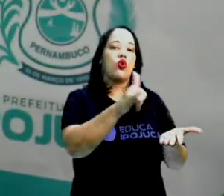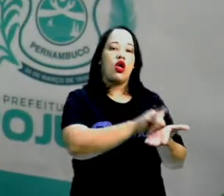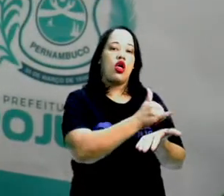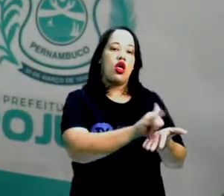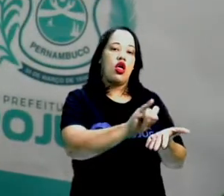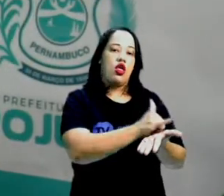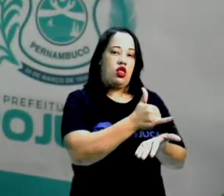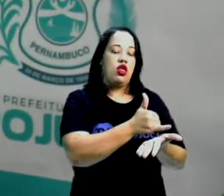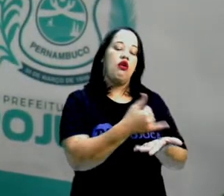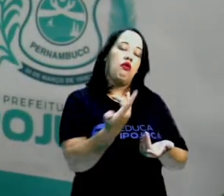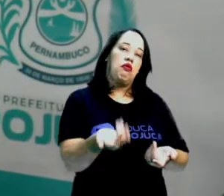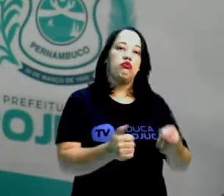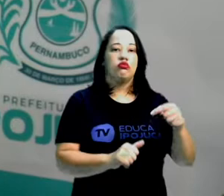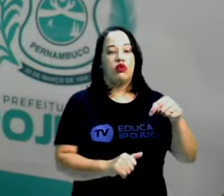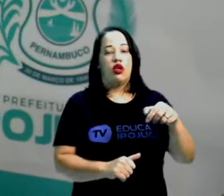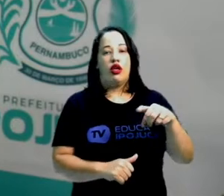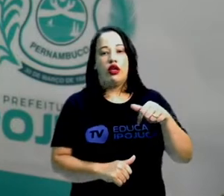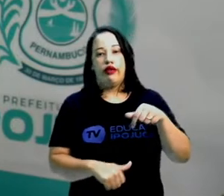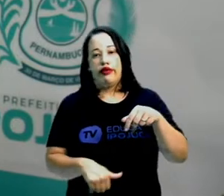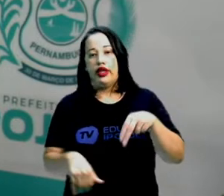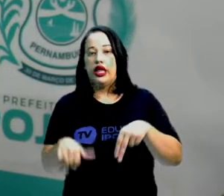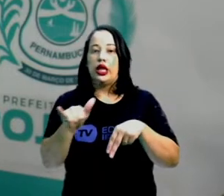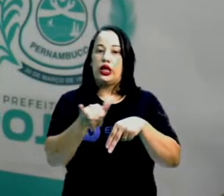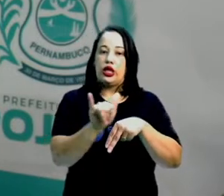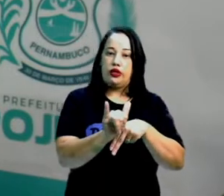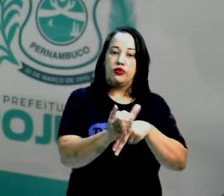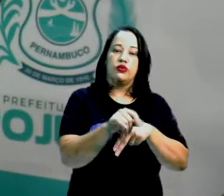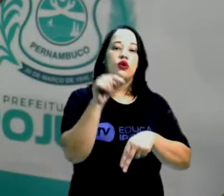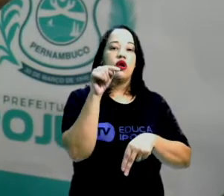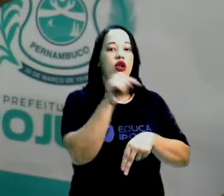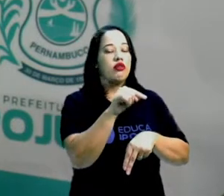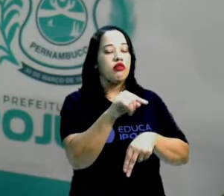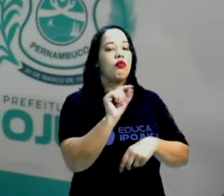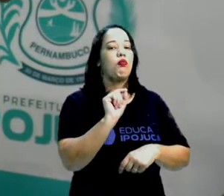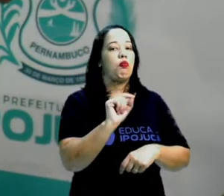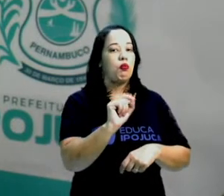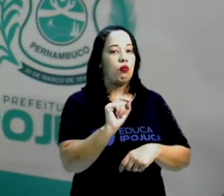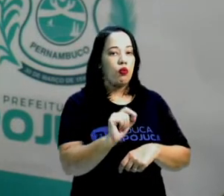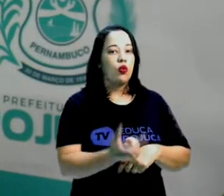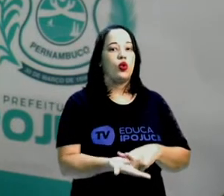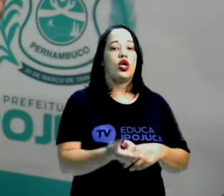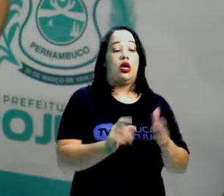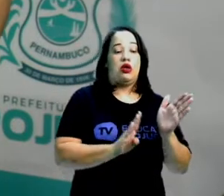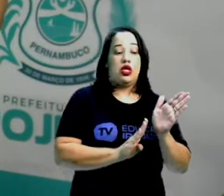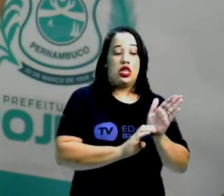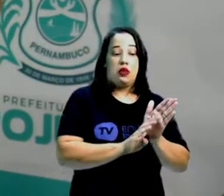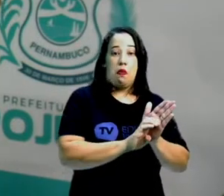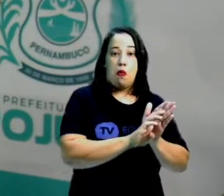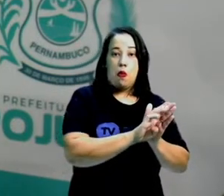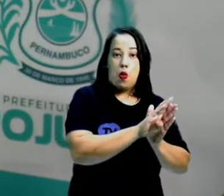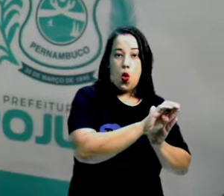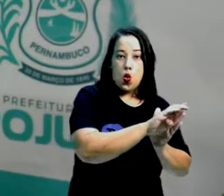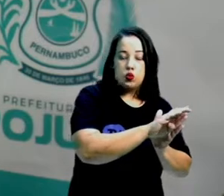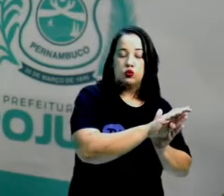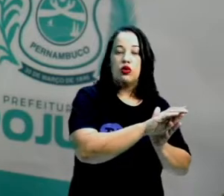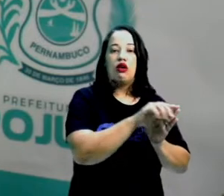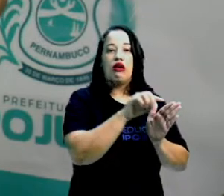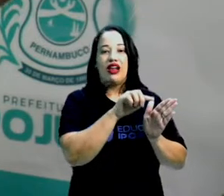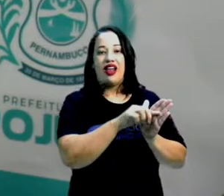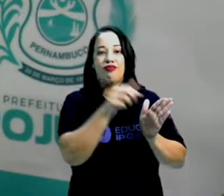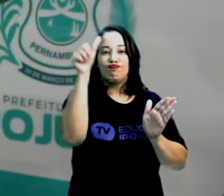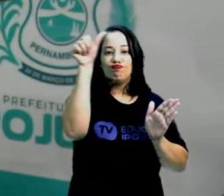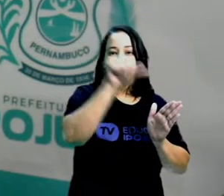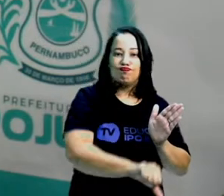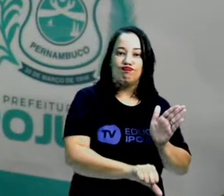As pessoas nos Estados Unidos, nos anos 20, elas começaram a investir, colocar o seu dinheiro na Bolsa de Valores, tá